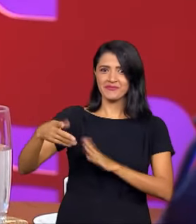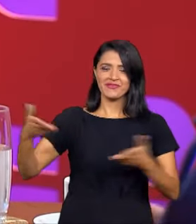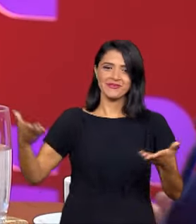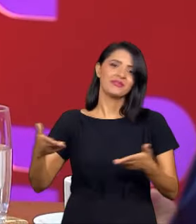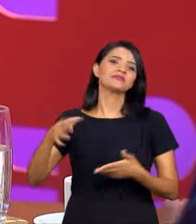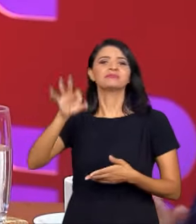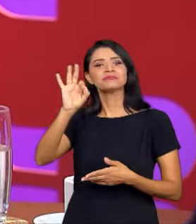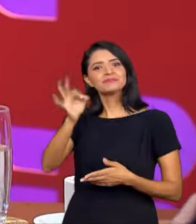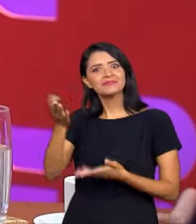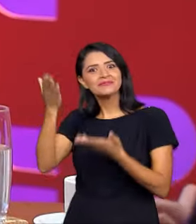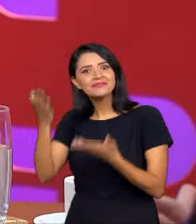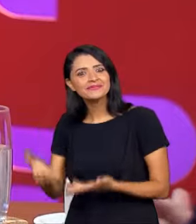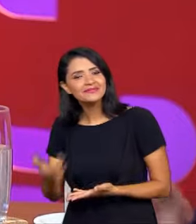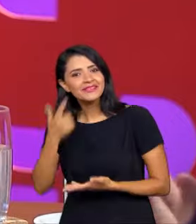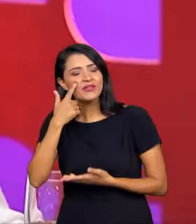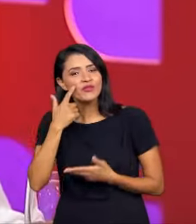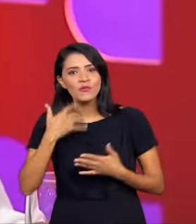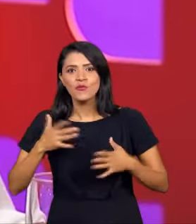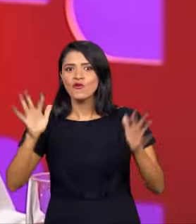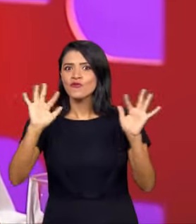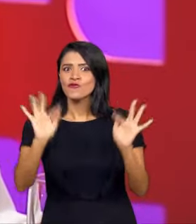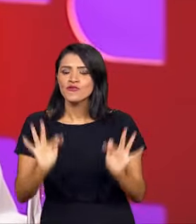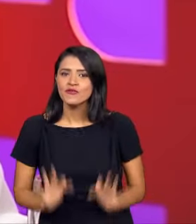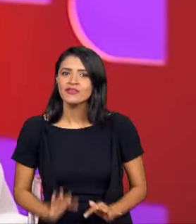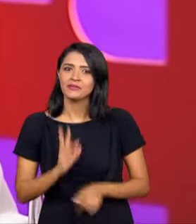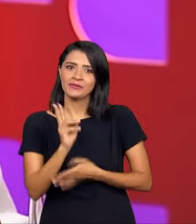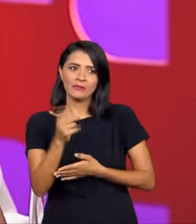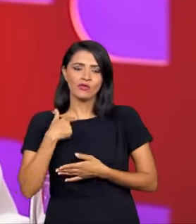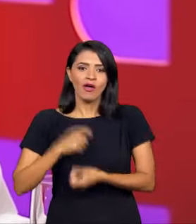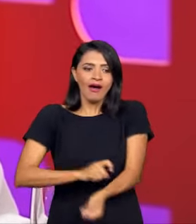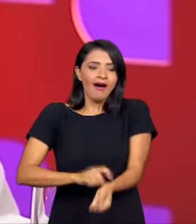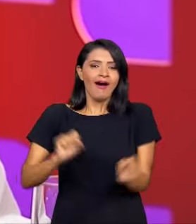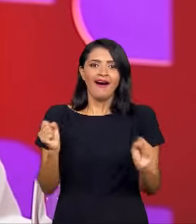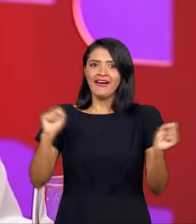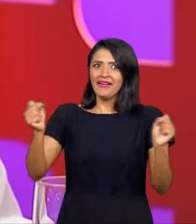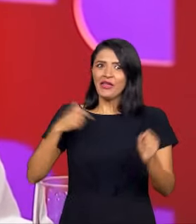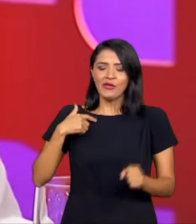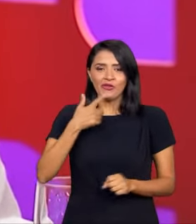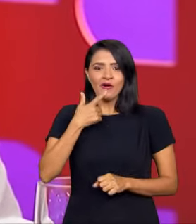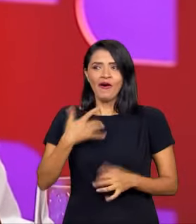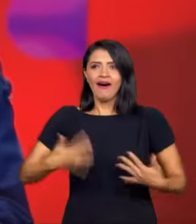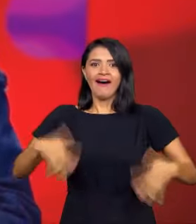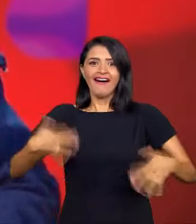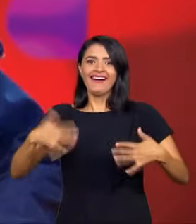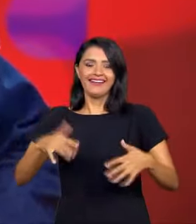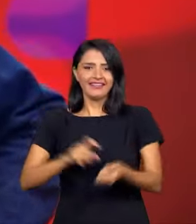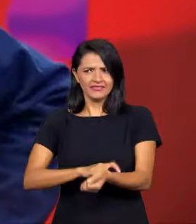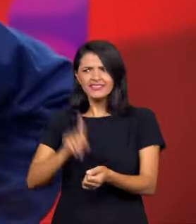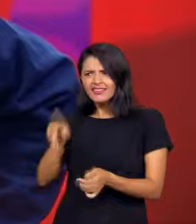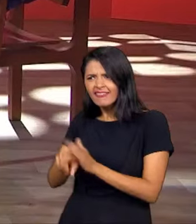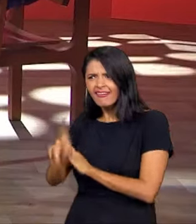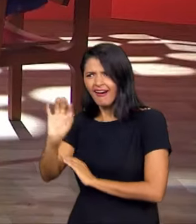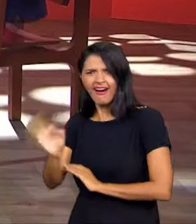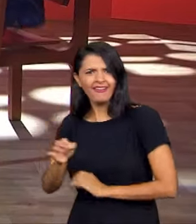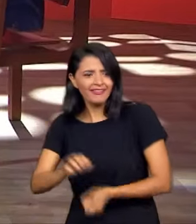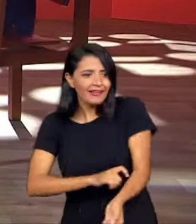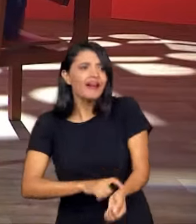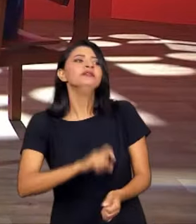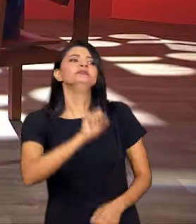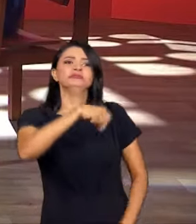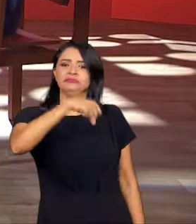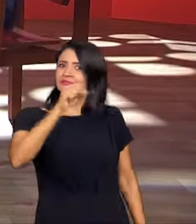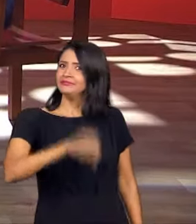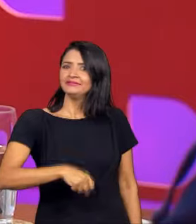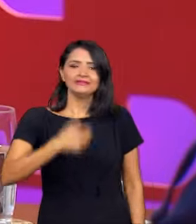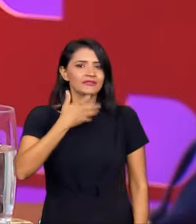sua fase também. Felicíssima! Eu tô muito animada, ao mesmo tempo que eu tô nervosa, Leandro, eu tô com frio na barriga. Você fica nervosa ainda? Mas te juro